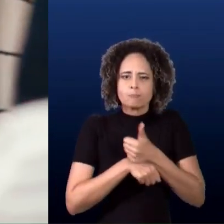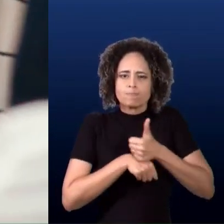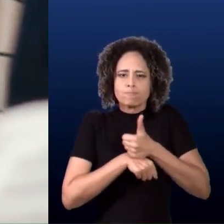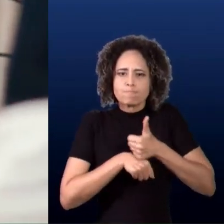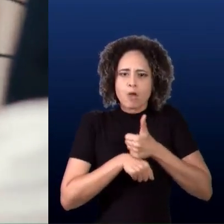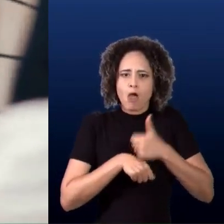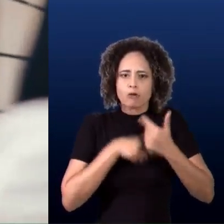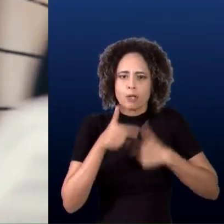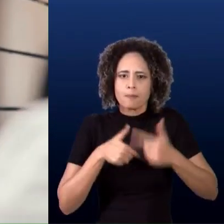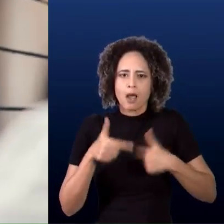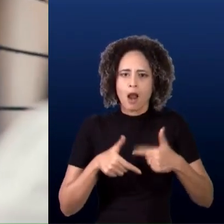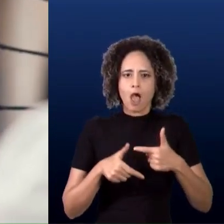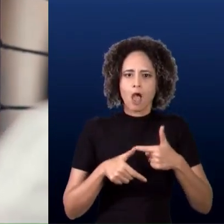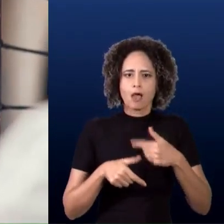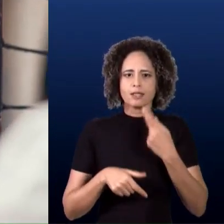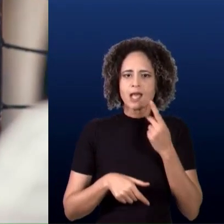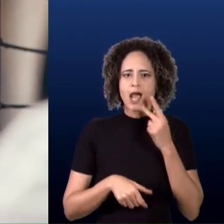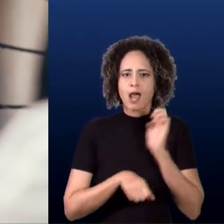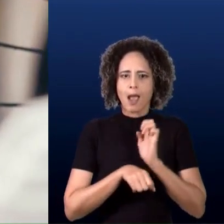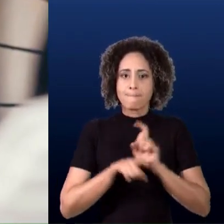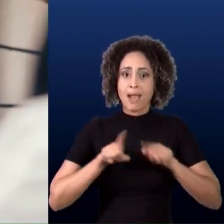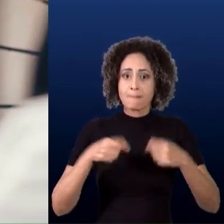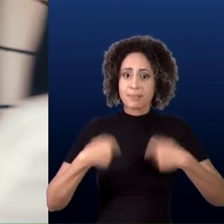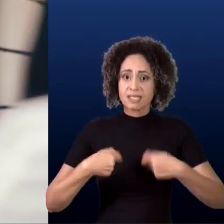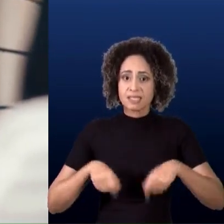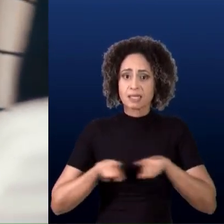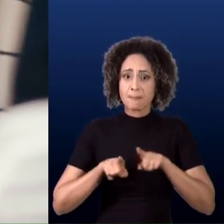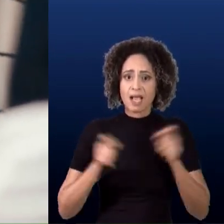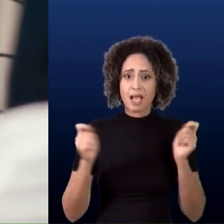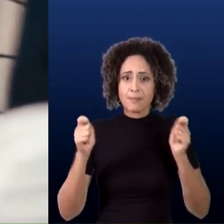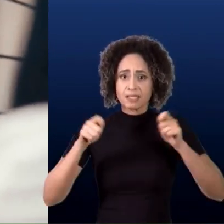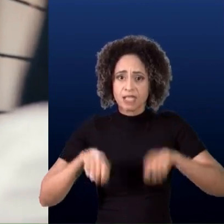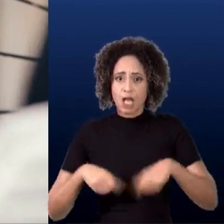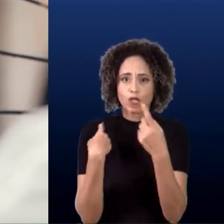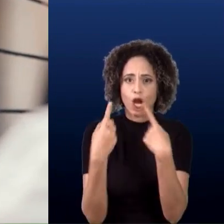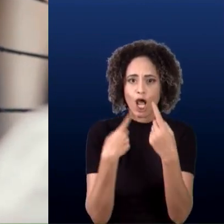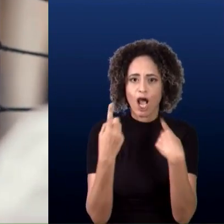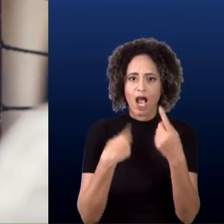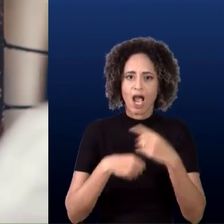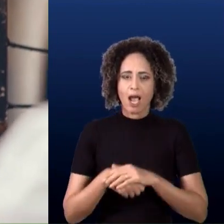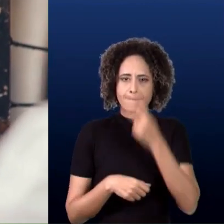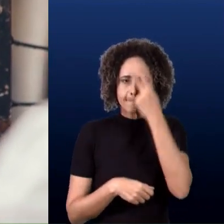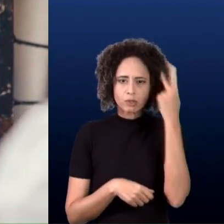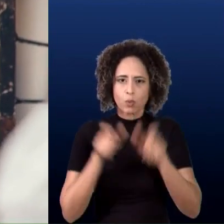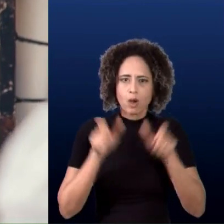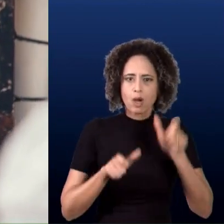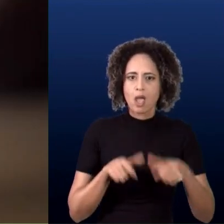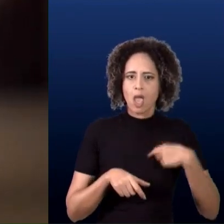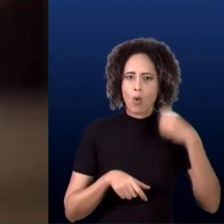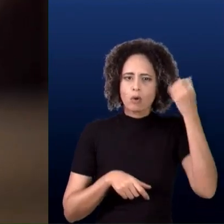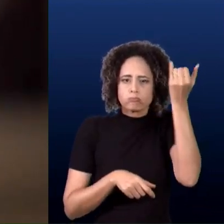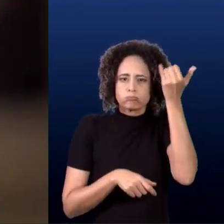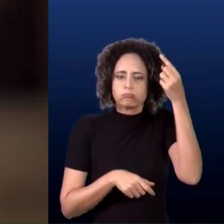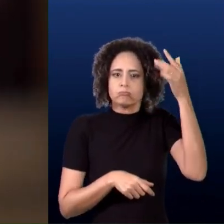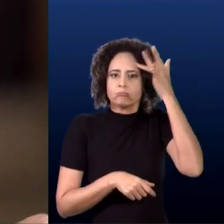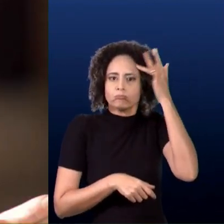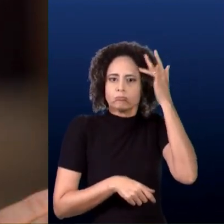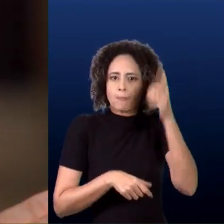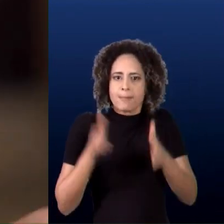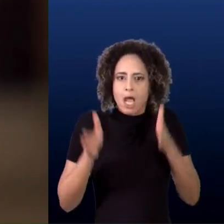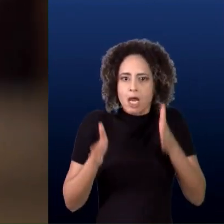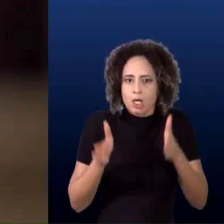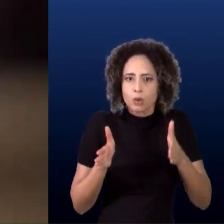a melhor gestão da história do estado do Ceará, mas para isso a gente vai precisar continuar com essa capacidade de dialogar com as pessoas. Eu